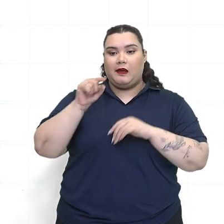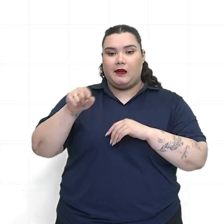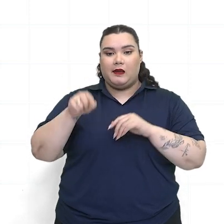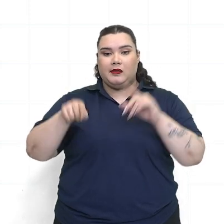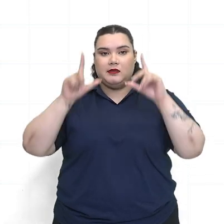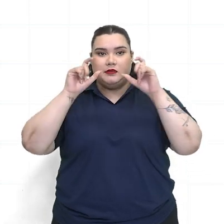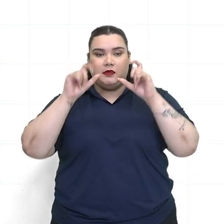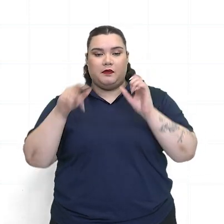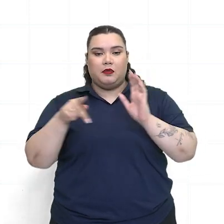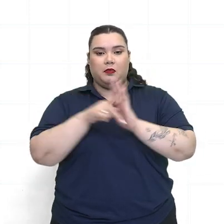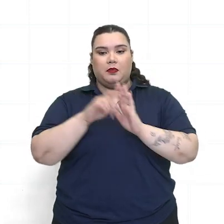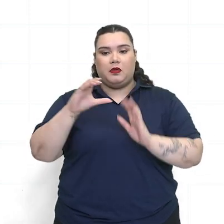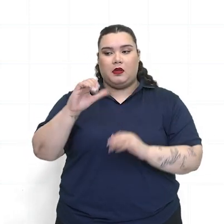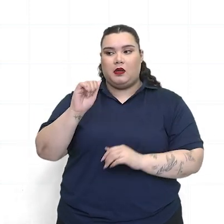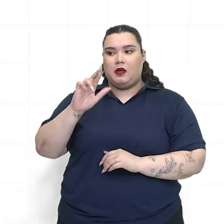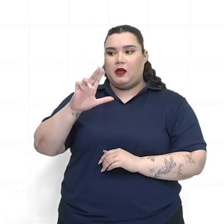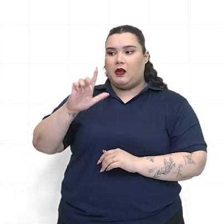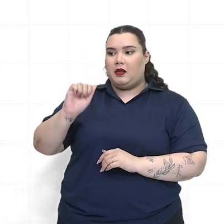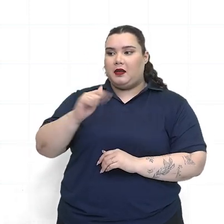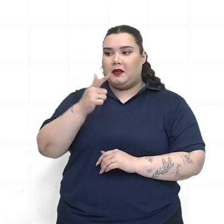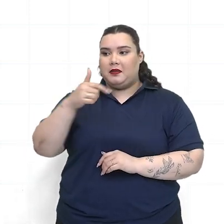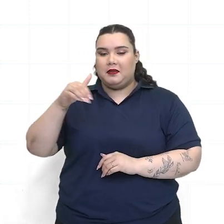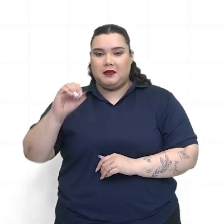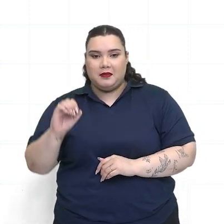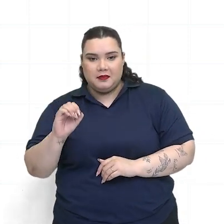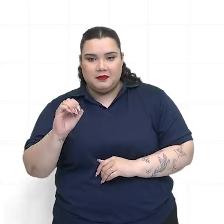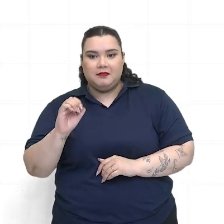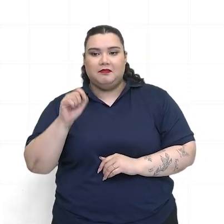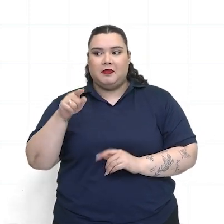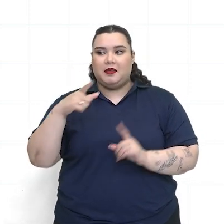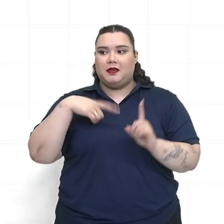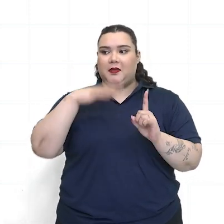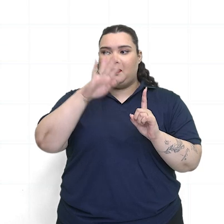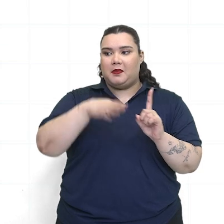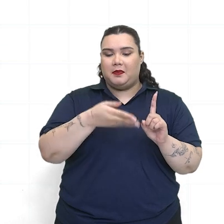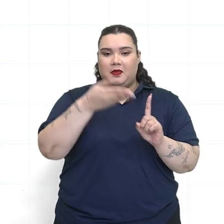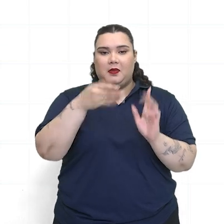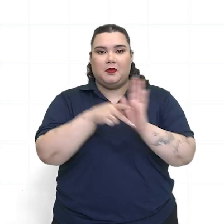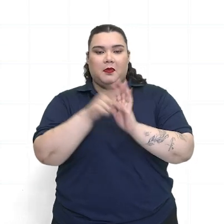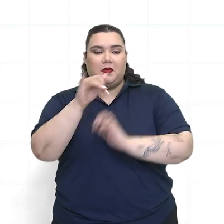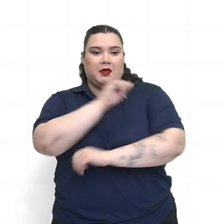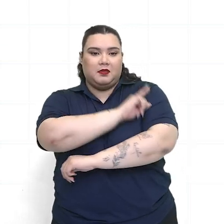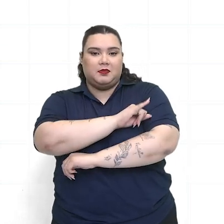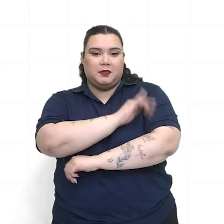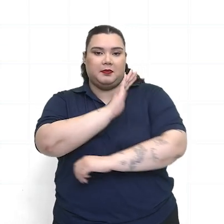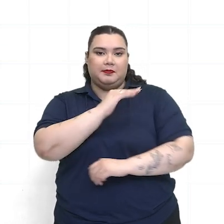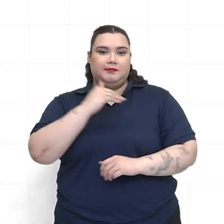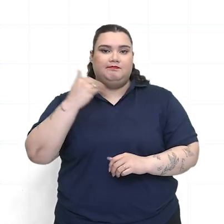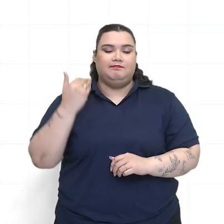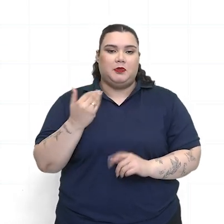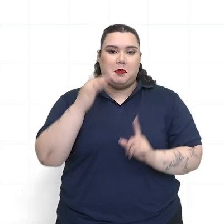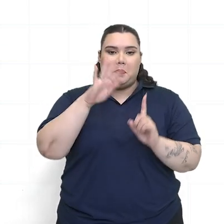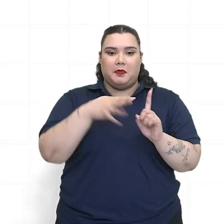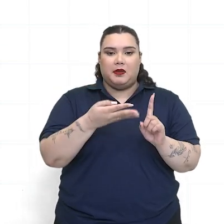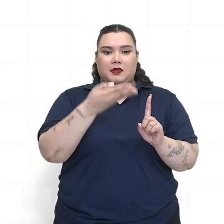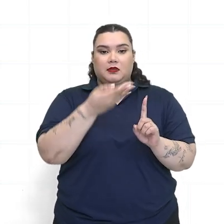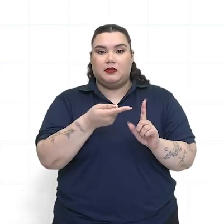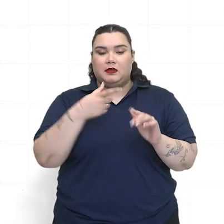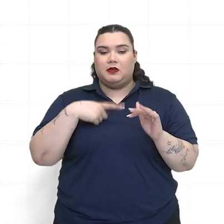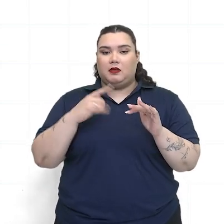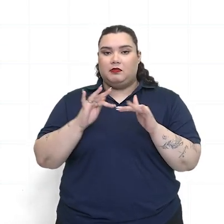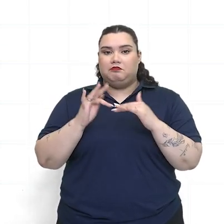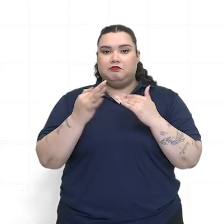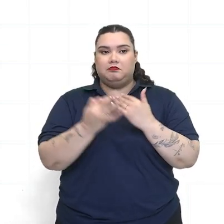Vassouras, do Rio de Janeiro, que faleceu infelizmente. Bela homenagem ao nosso parceirinho de 4 patas. Ele tem rede